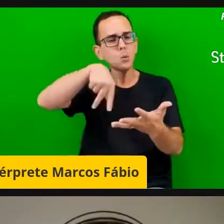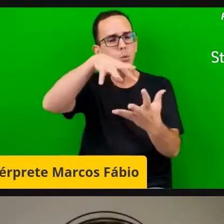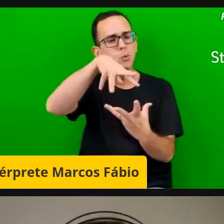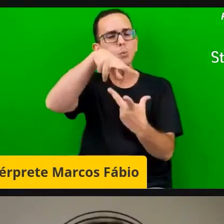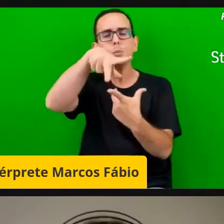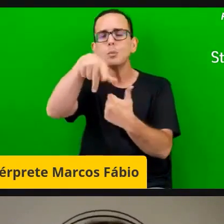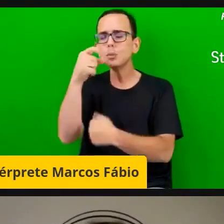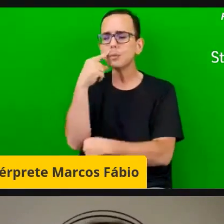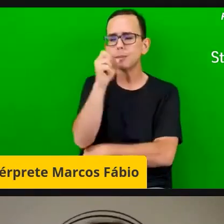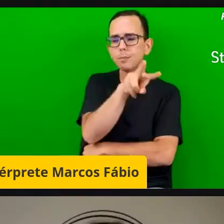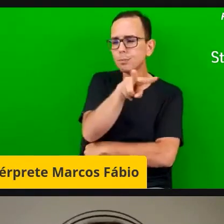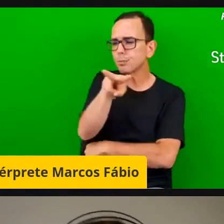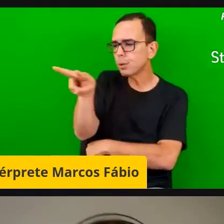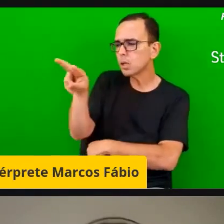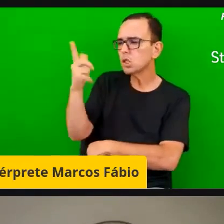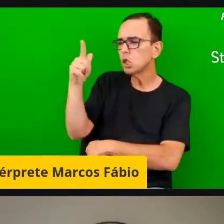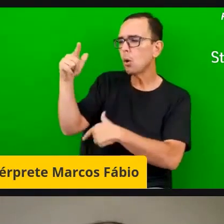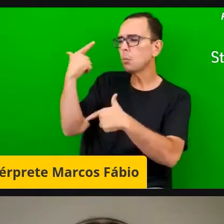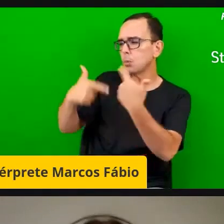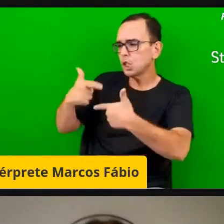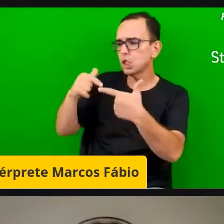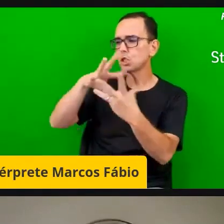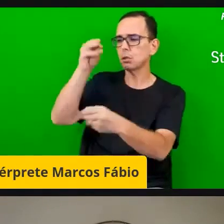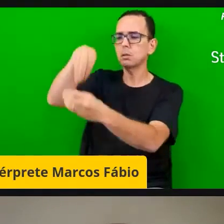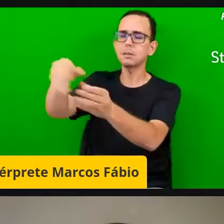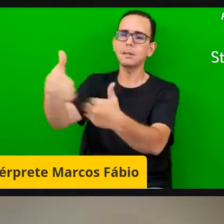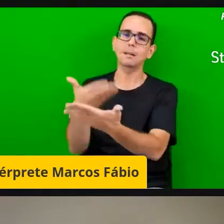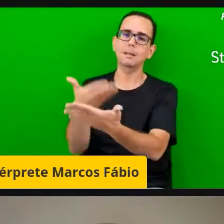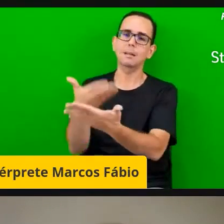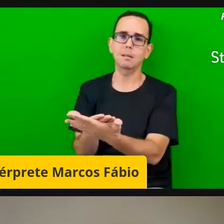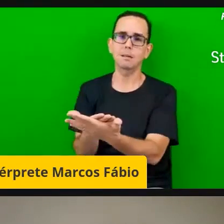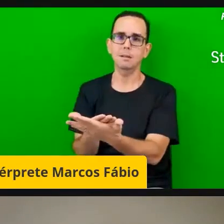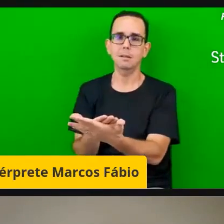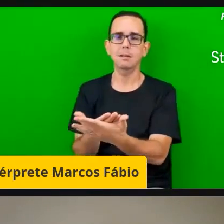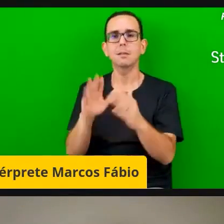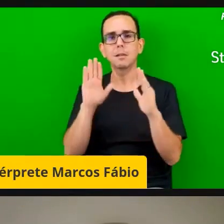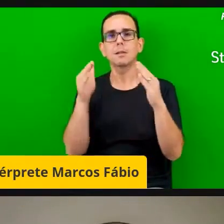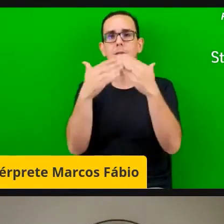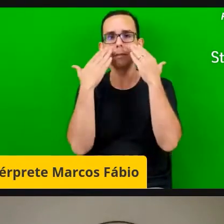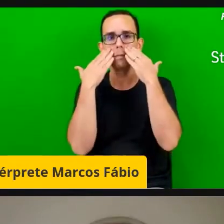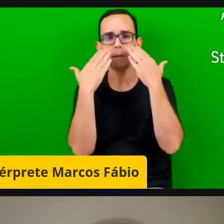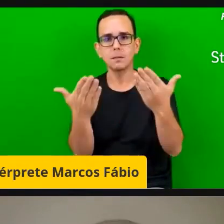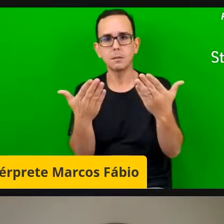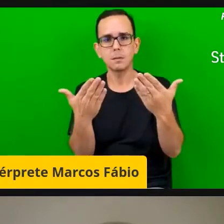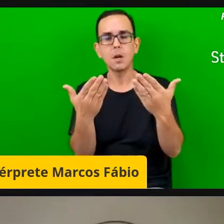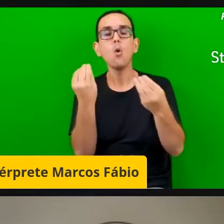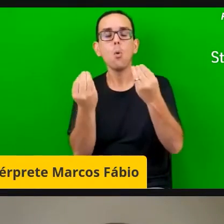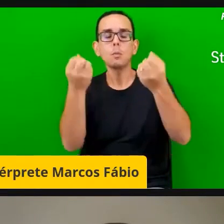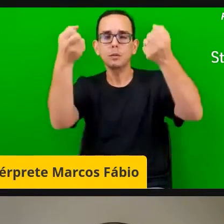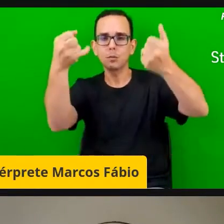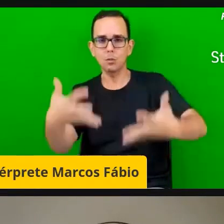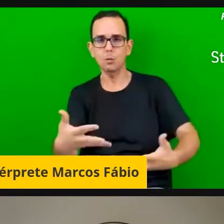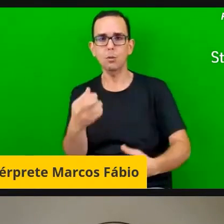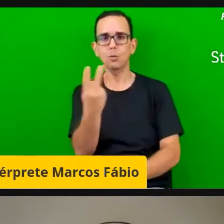trabalhar geopolítica em sala de aula. Então, com certeza, trabalhando mais ou menos na perspectiva que o Rafa colocou,